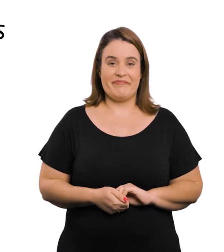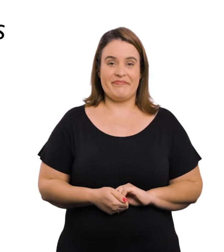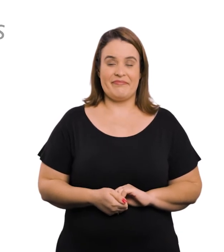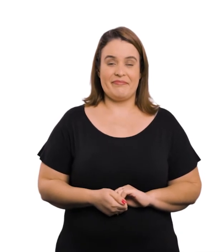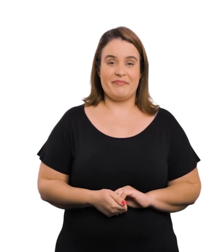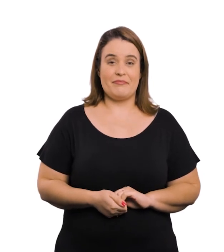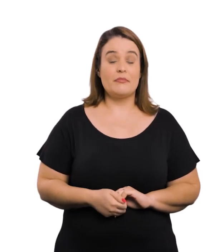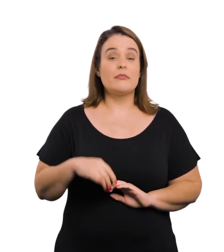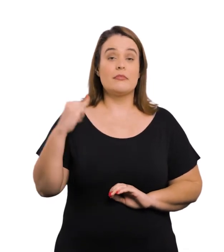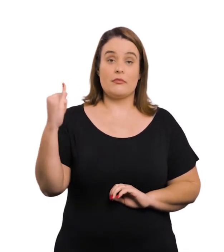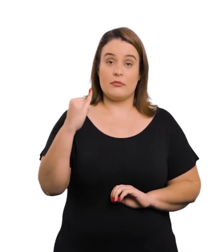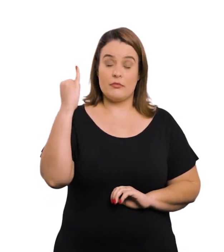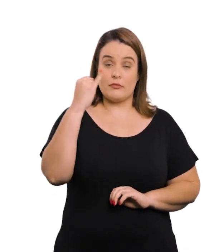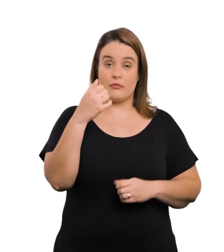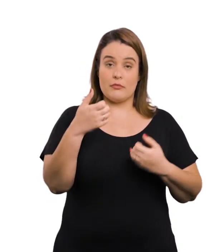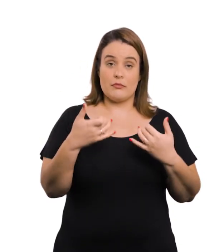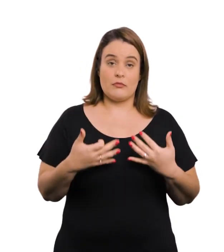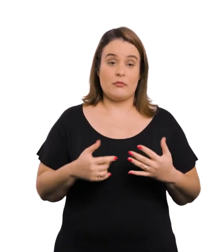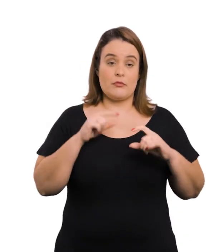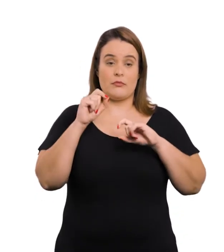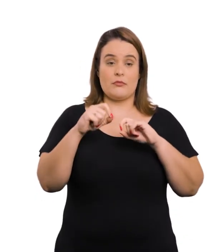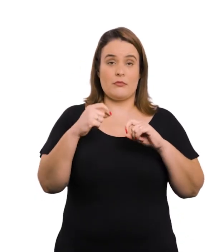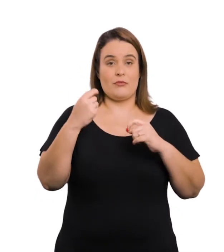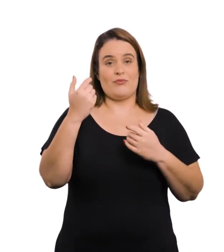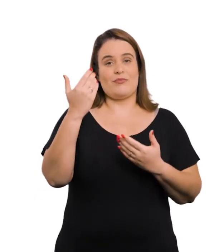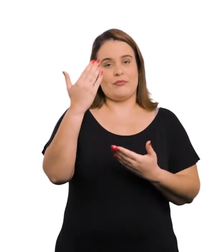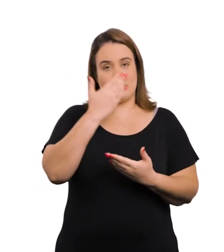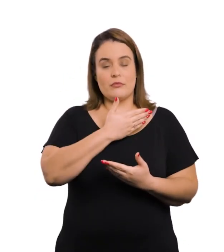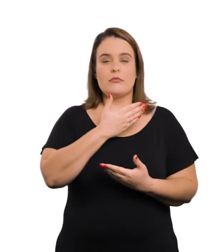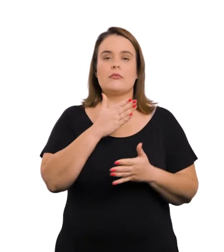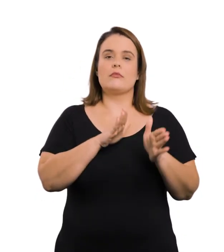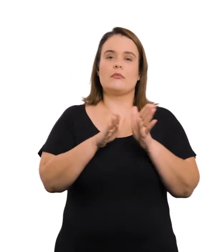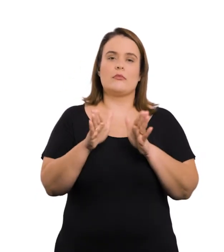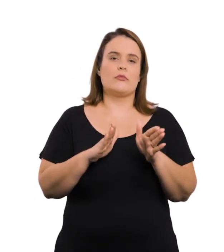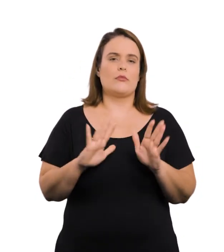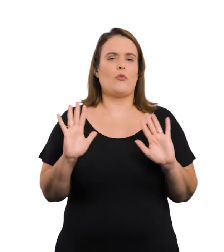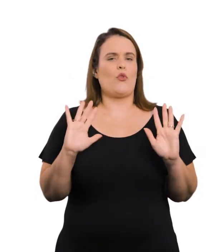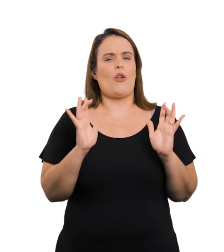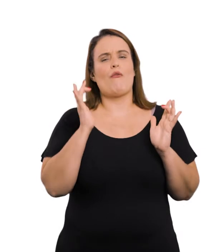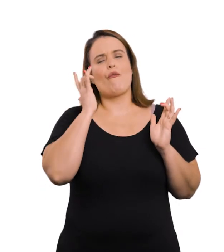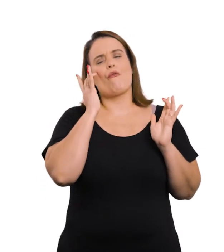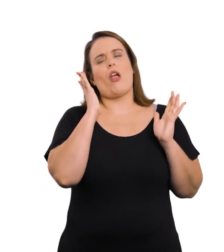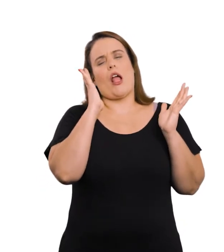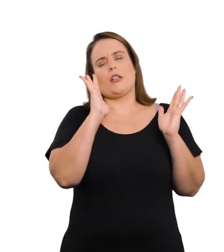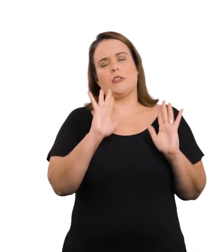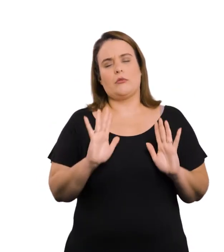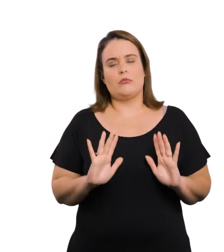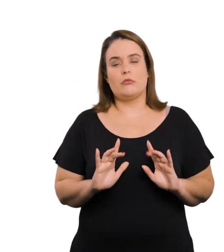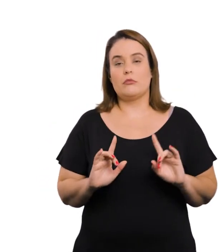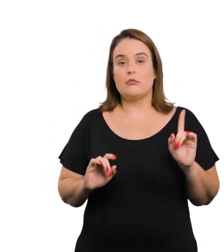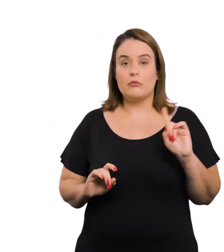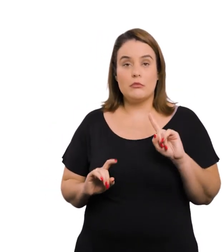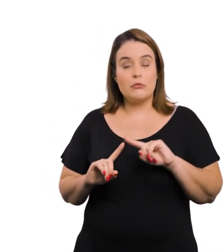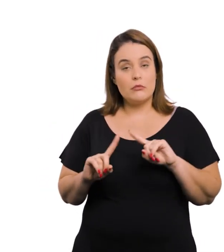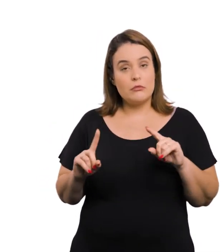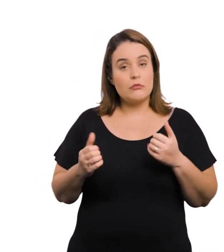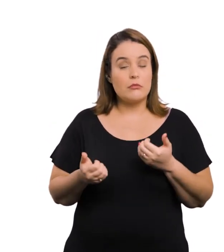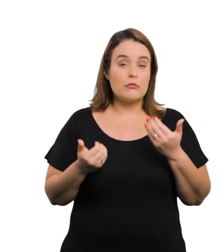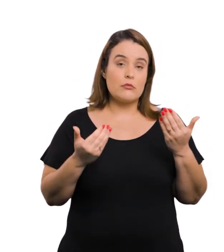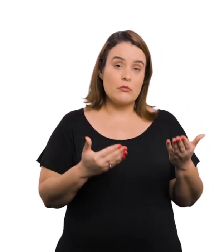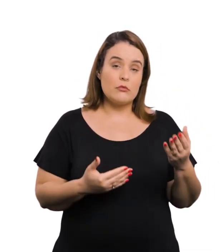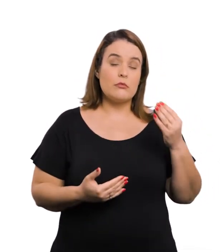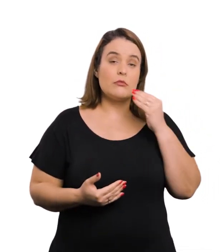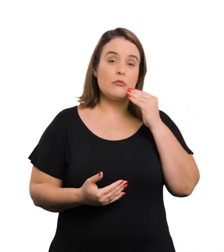aspas. Importa dizer que tornar os testes acessíveis não implica em facilitá-los, mas sim em oferecer